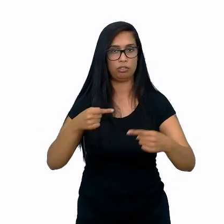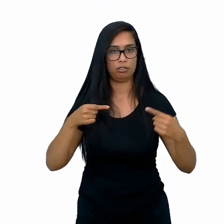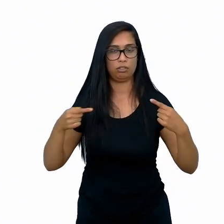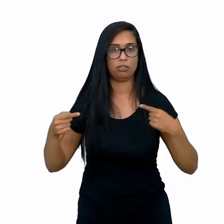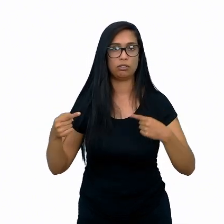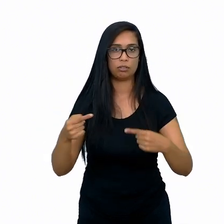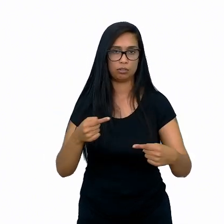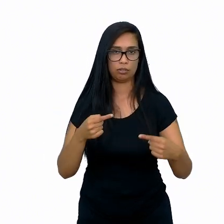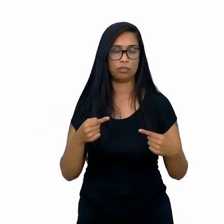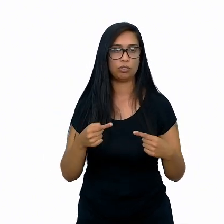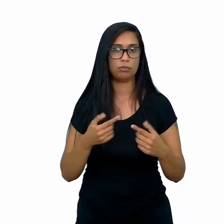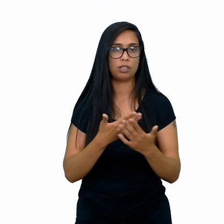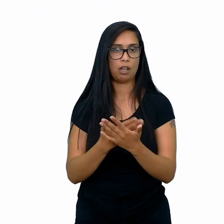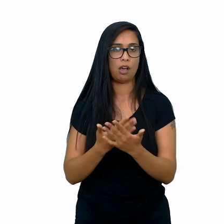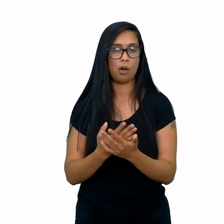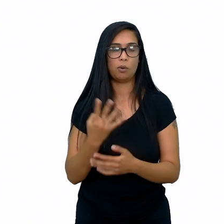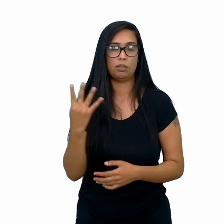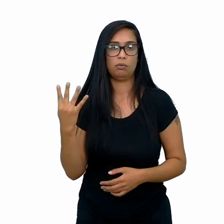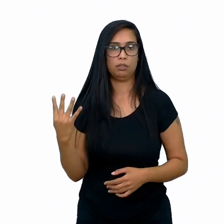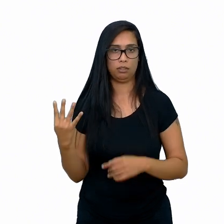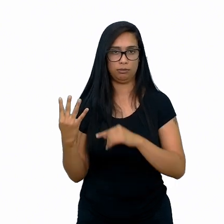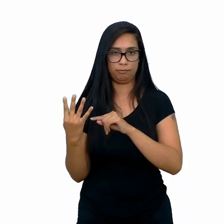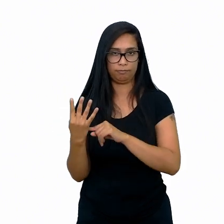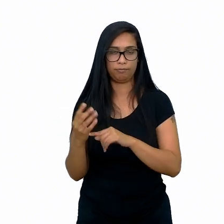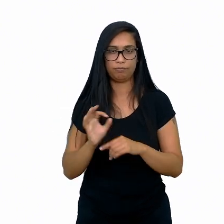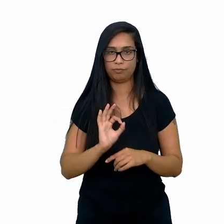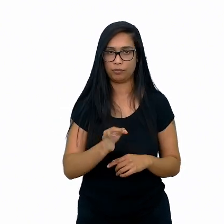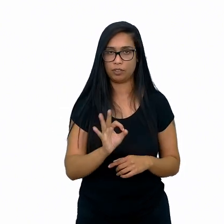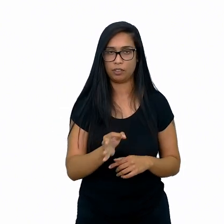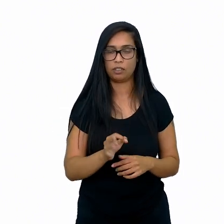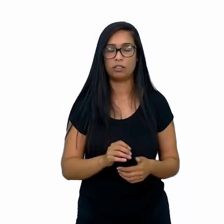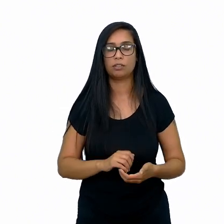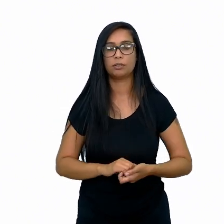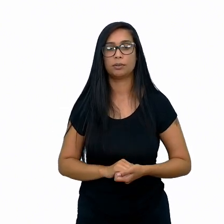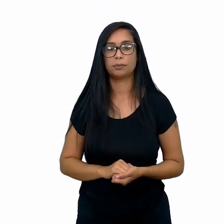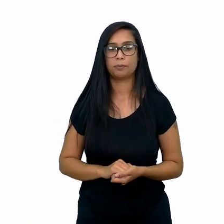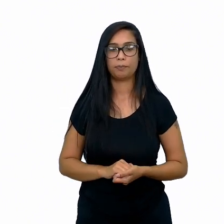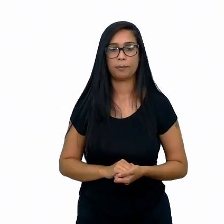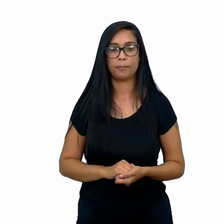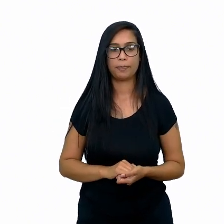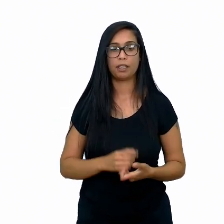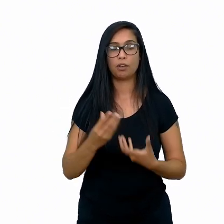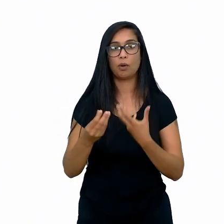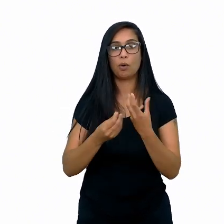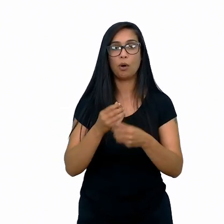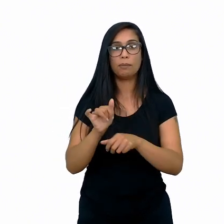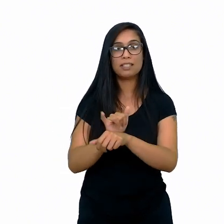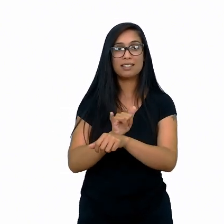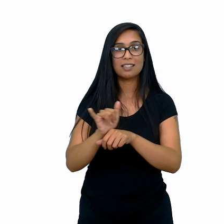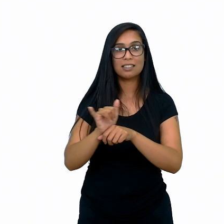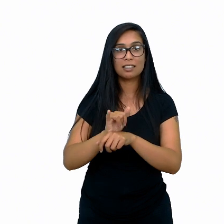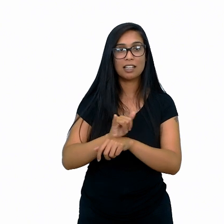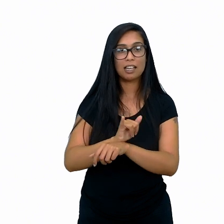sequência 4, a fim de discutir os procedimentos didáticos necessários para sua realização.